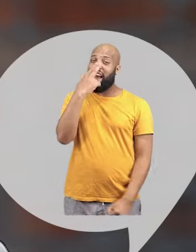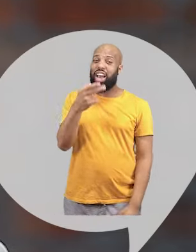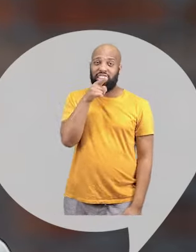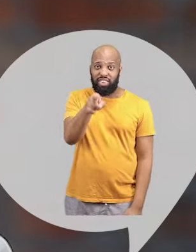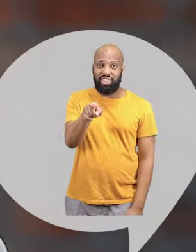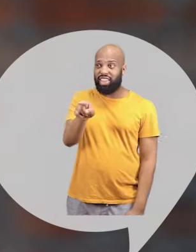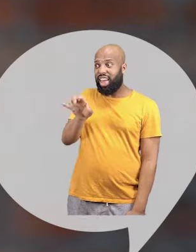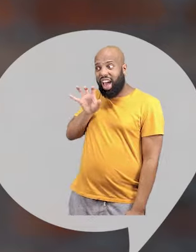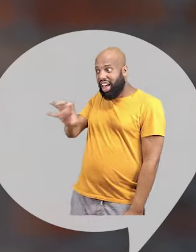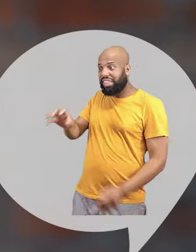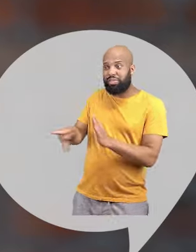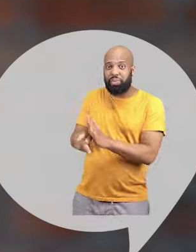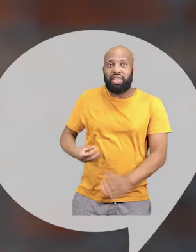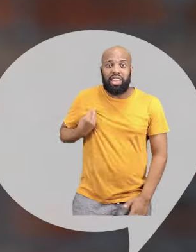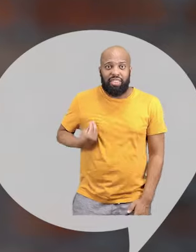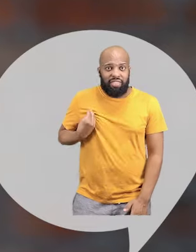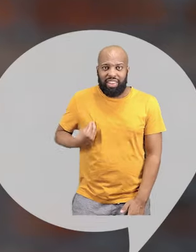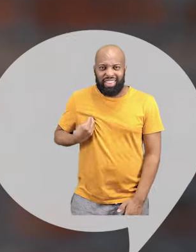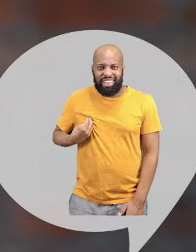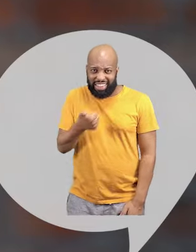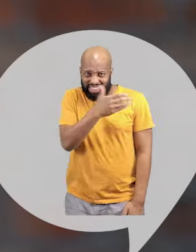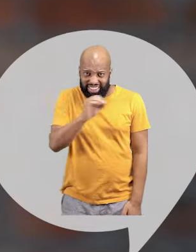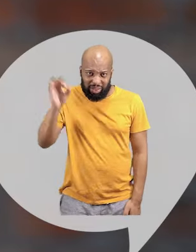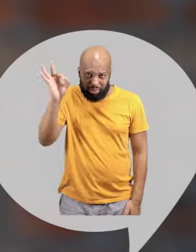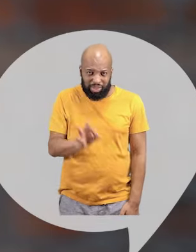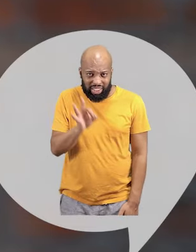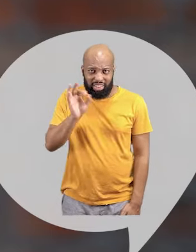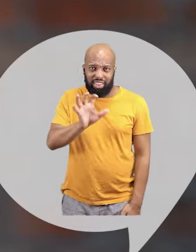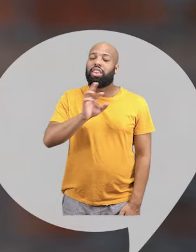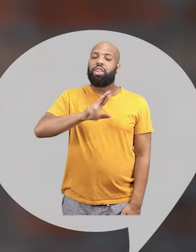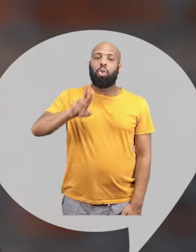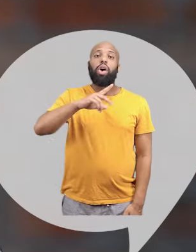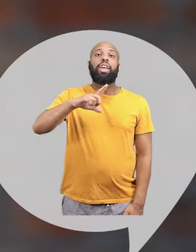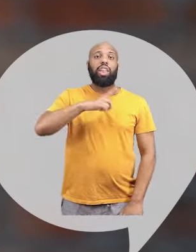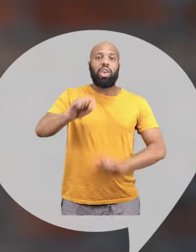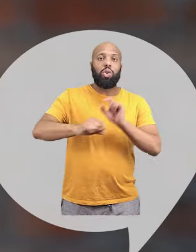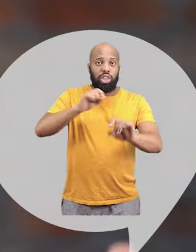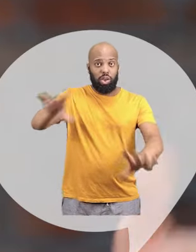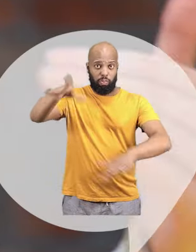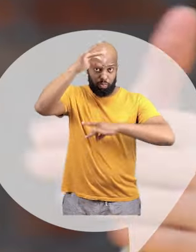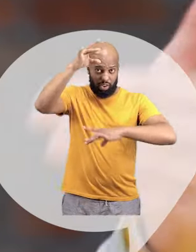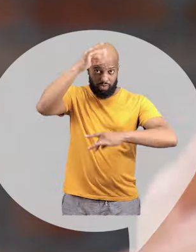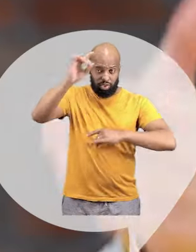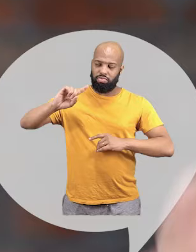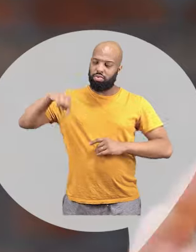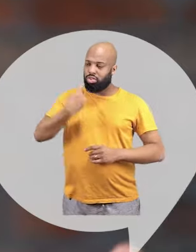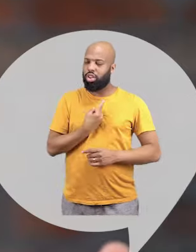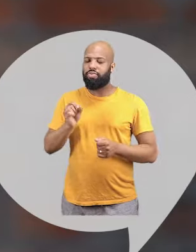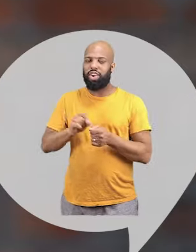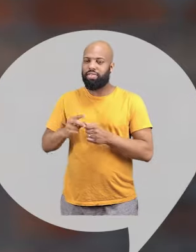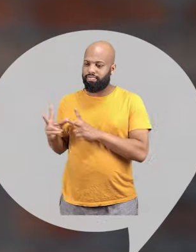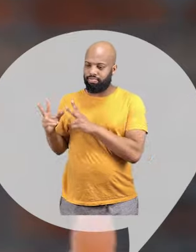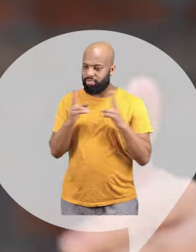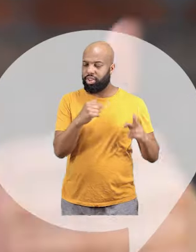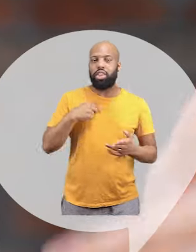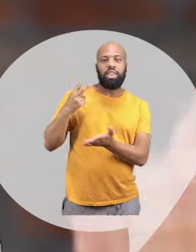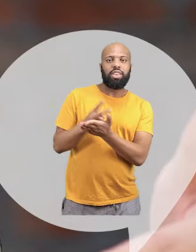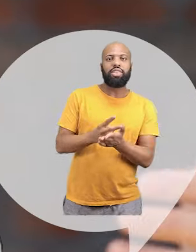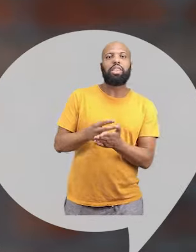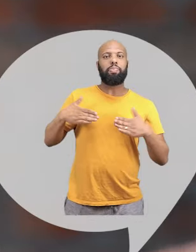internet ela acha que você é aquela pessoa mas você não é totalmente existe uma Persona existe um recorte que a gente faz né